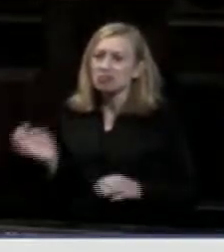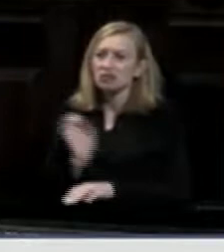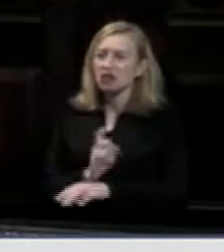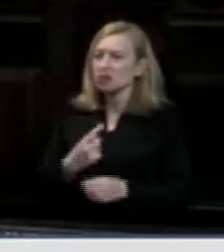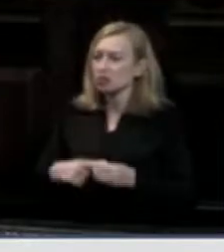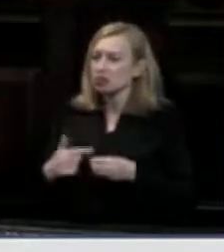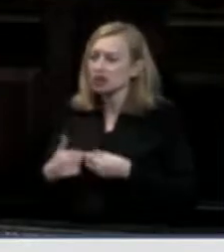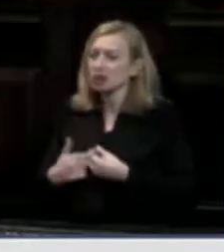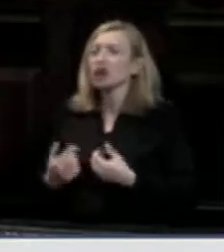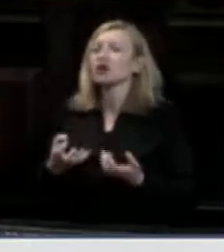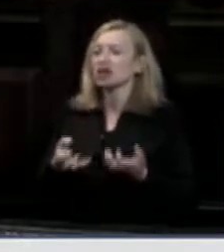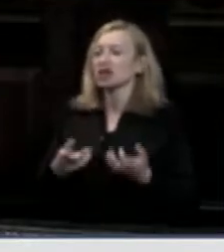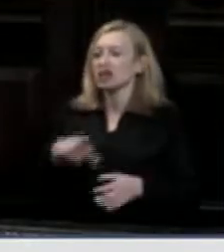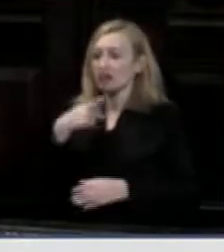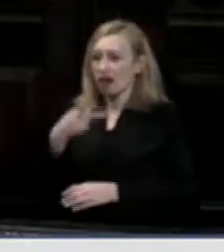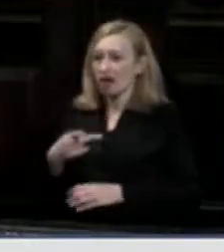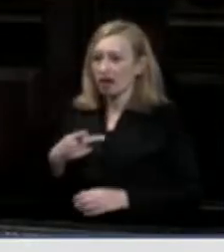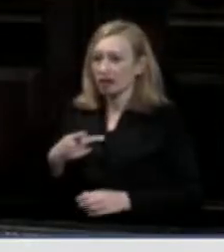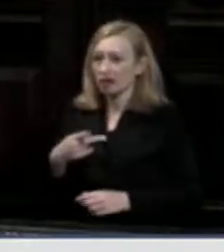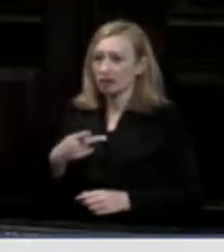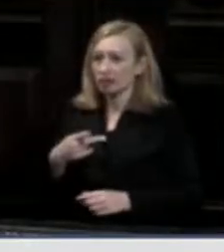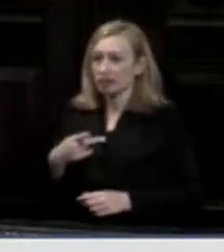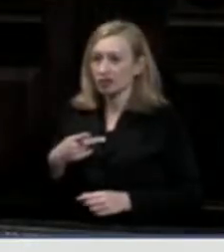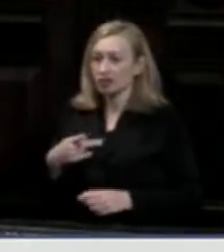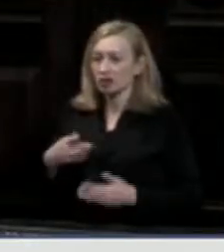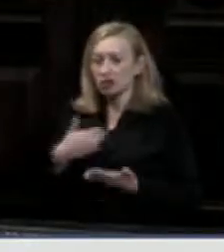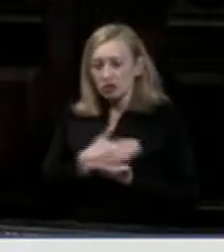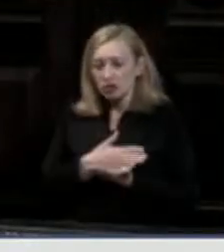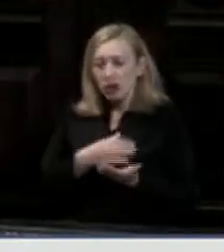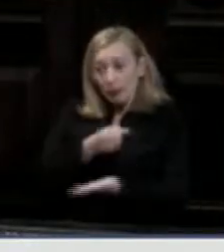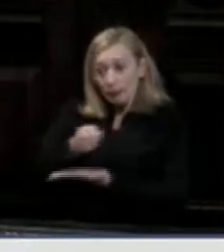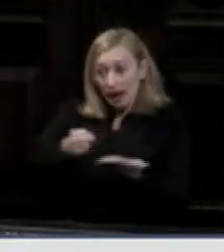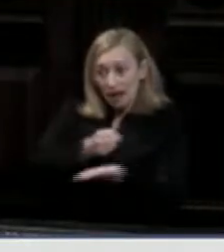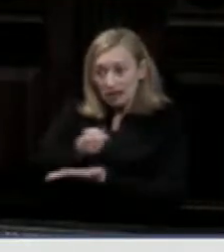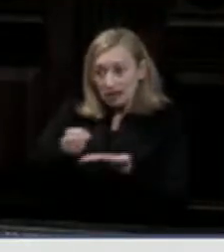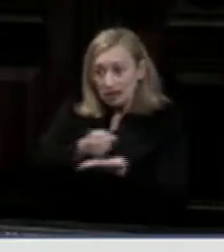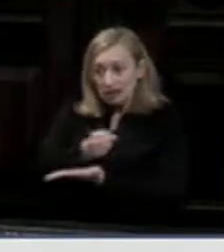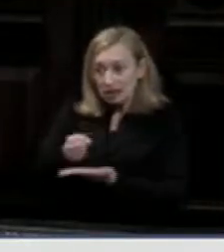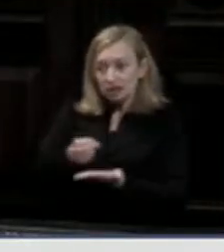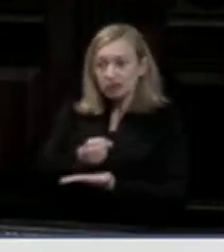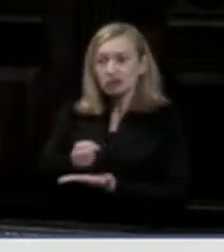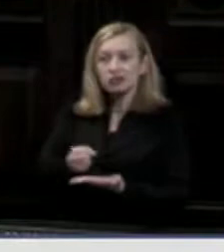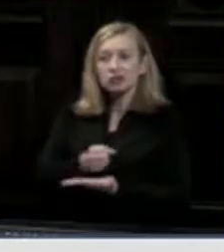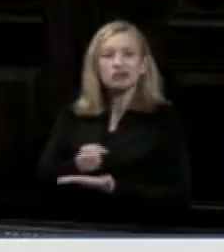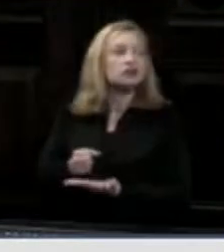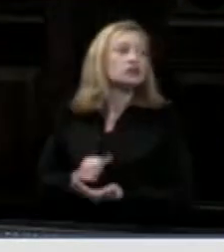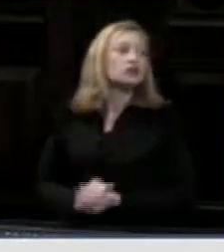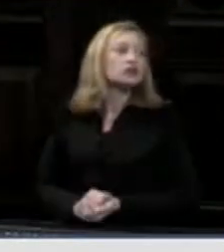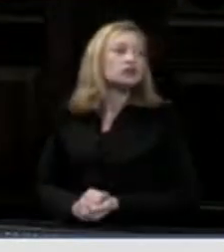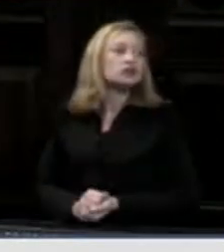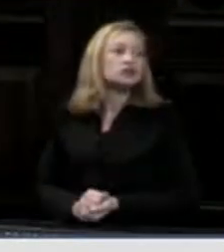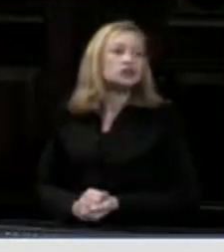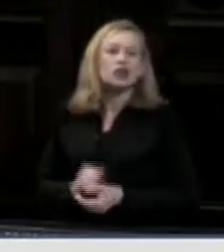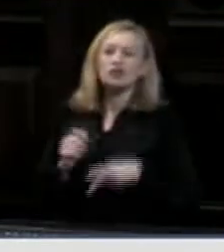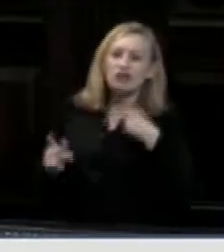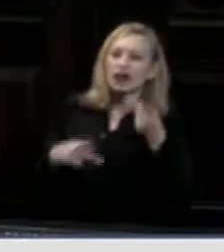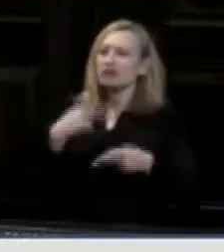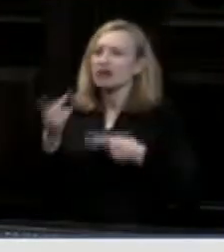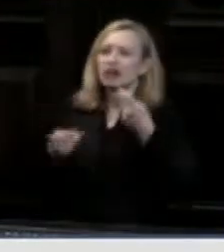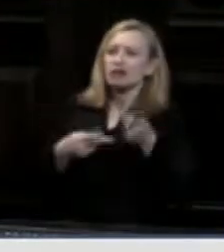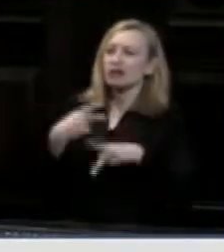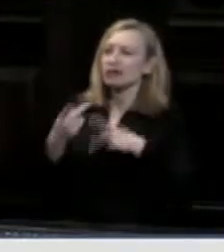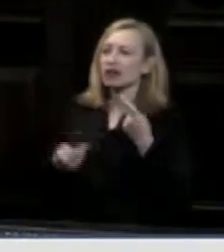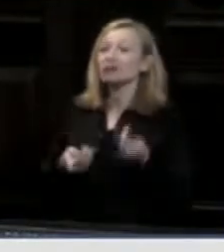aqui reafirmar esses princípios, porque ficou ouvindo um falar, outro falar, e